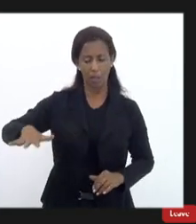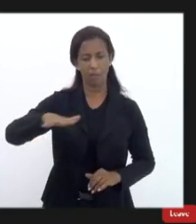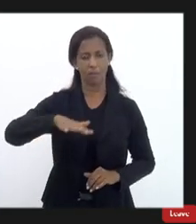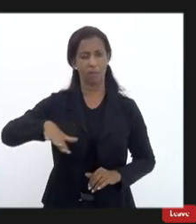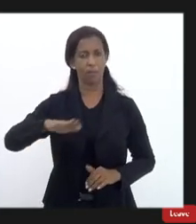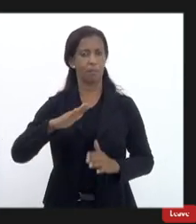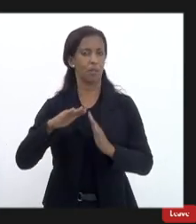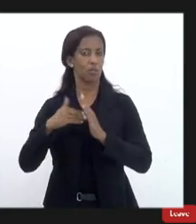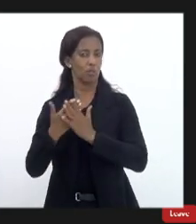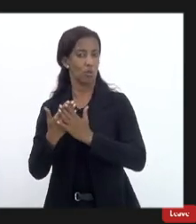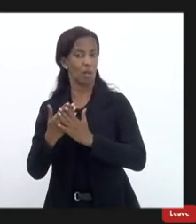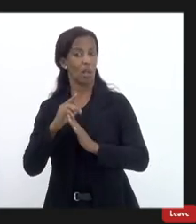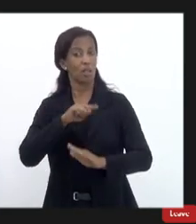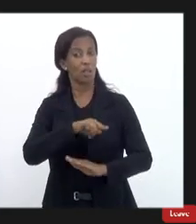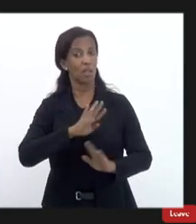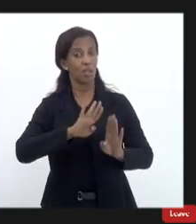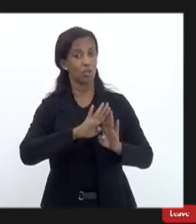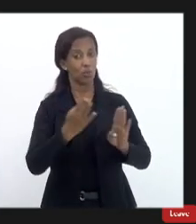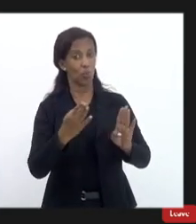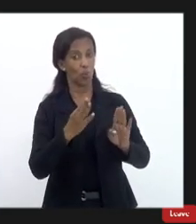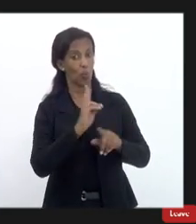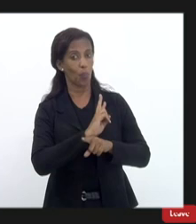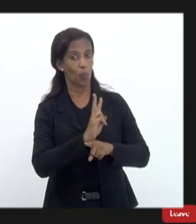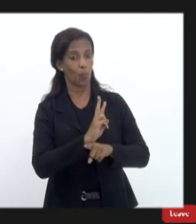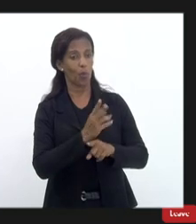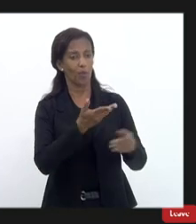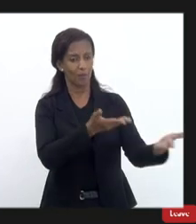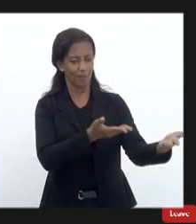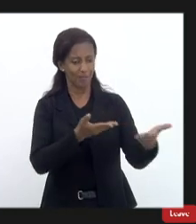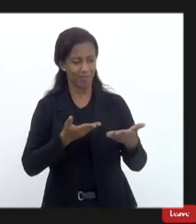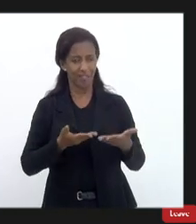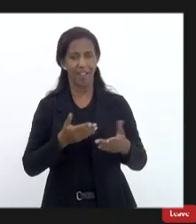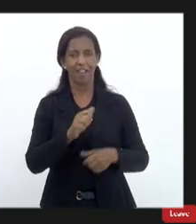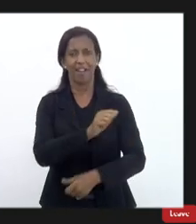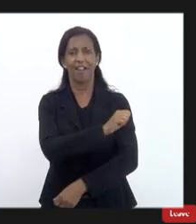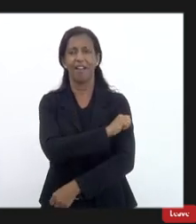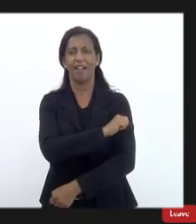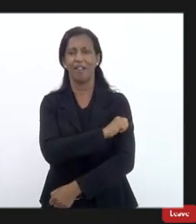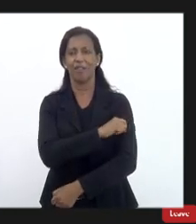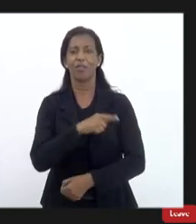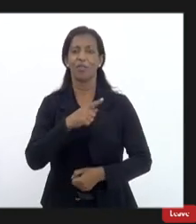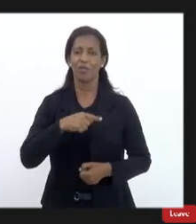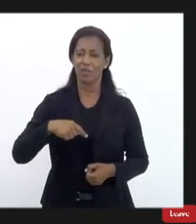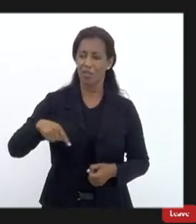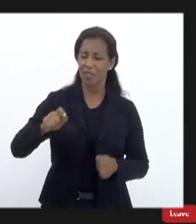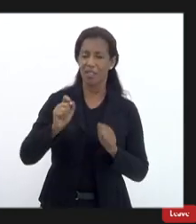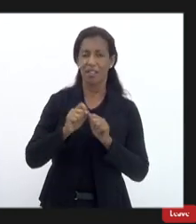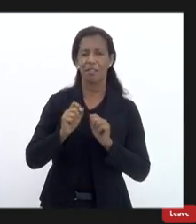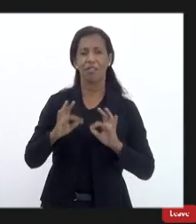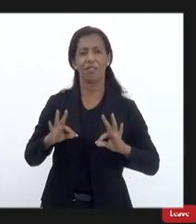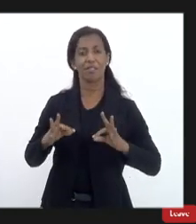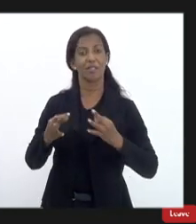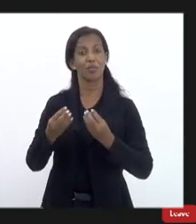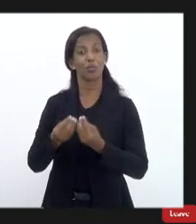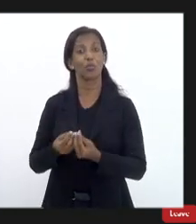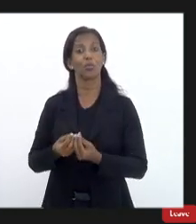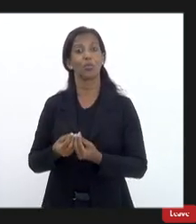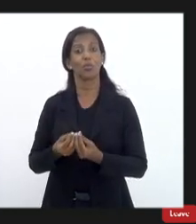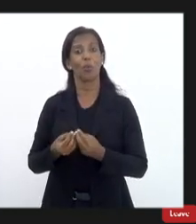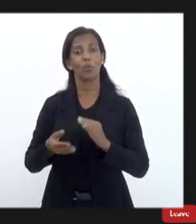escolar, desde o porteiro, que é aquele profissional que recebe o aluno, que vai fazer toda